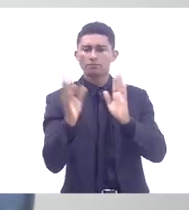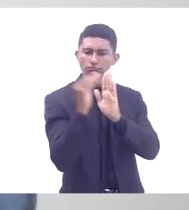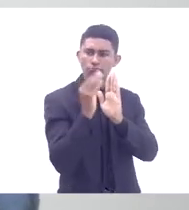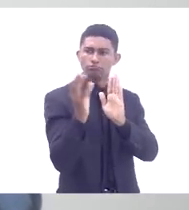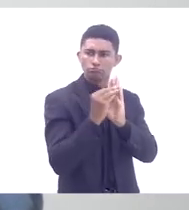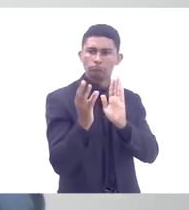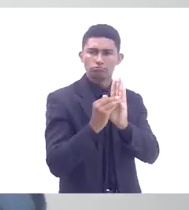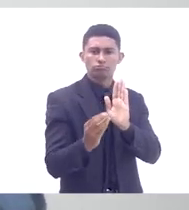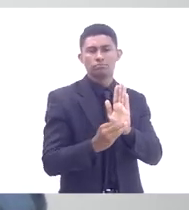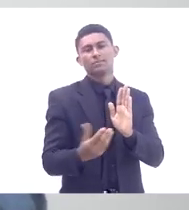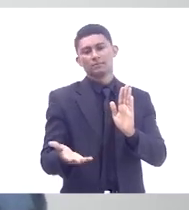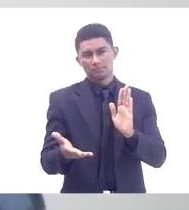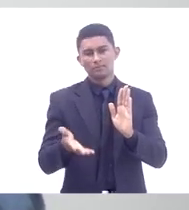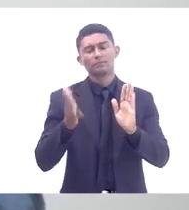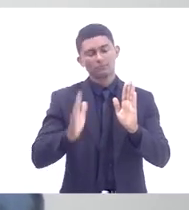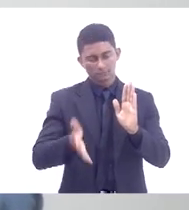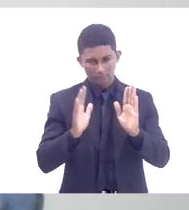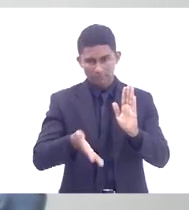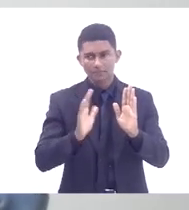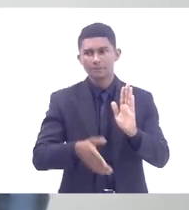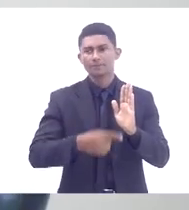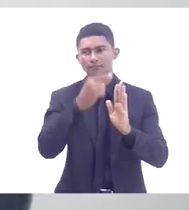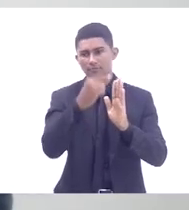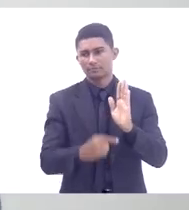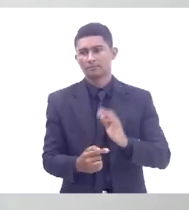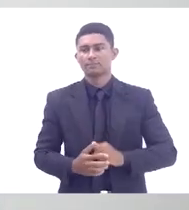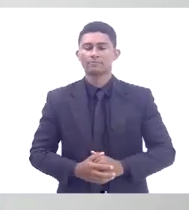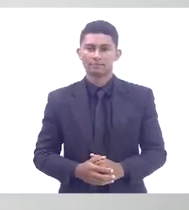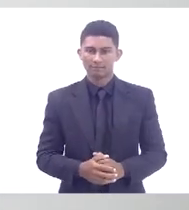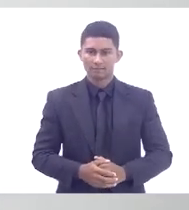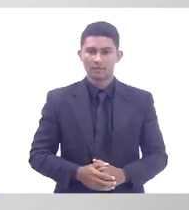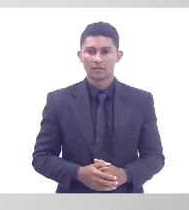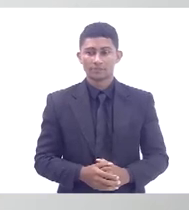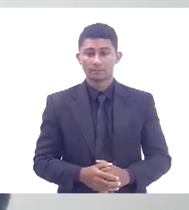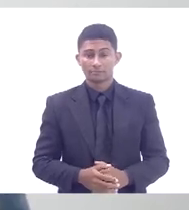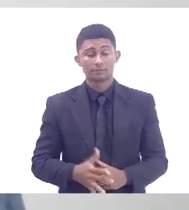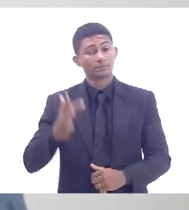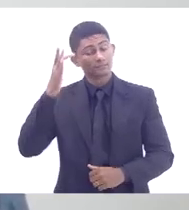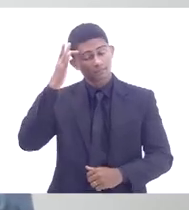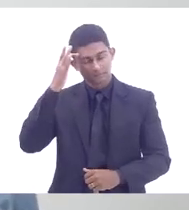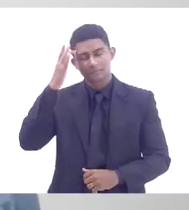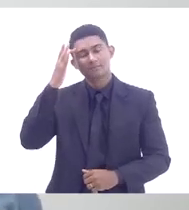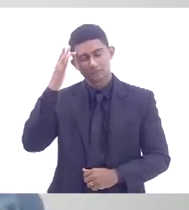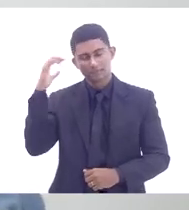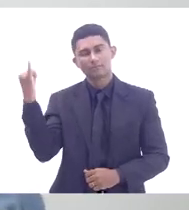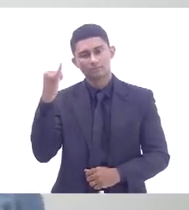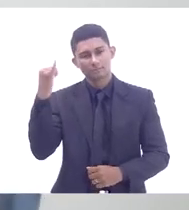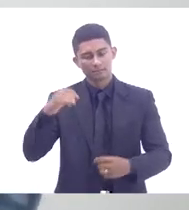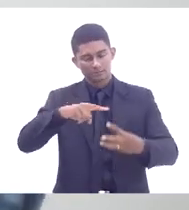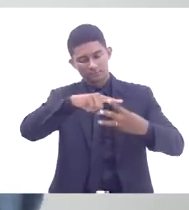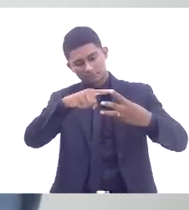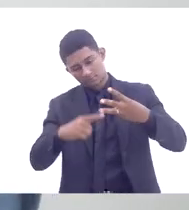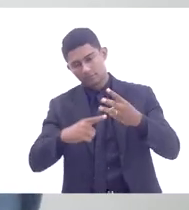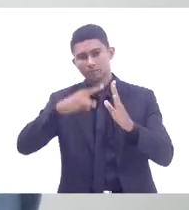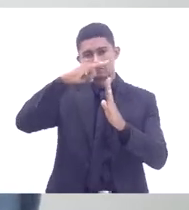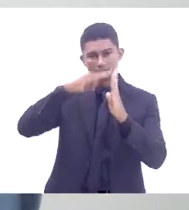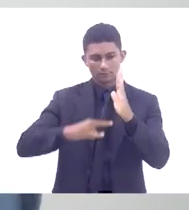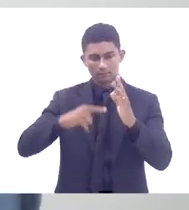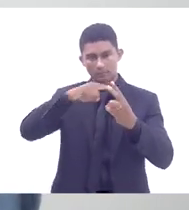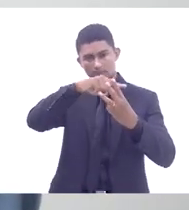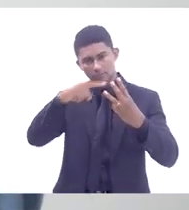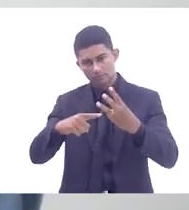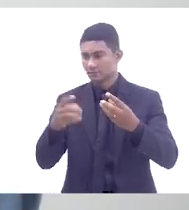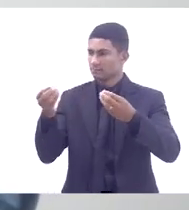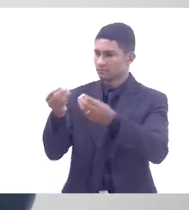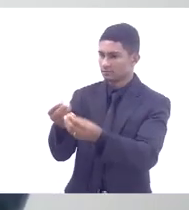realizando em relação a esses pontos eu achei importante né deixar com vocês